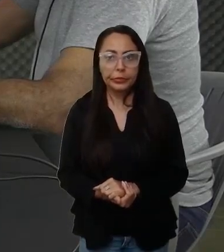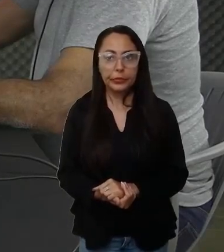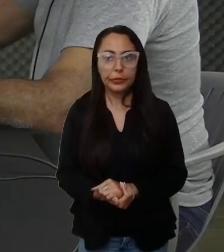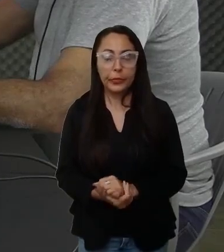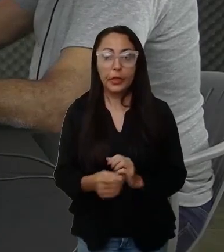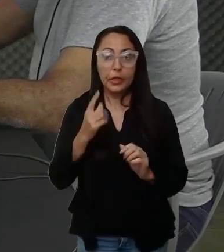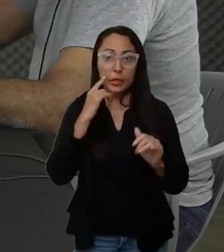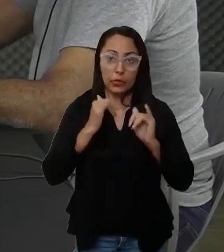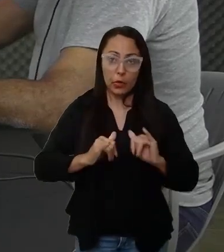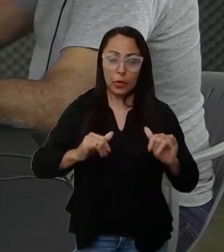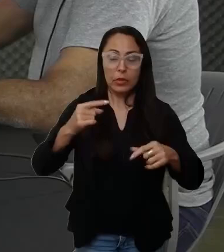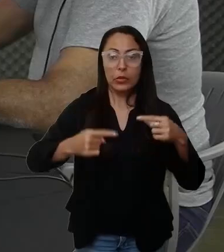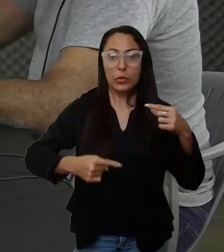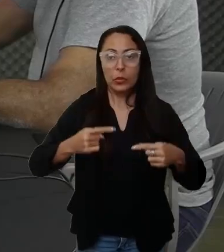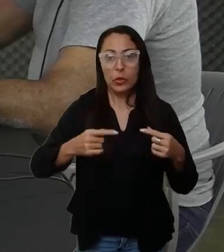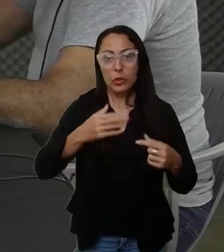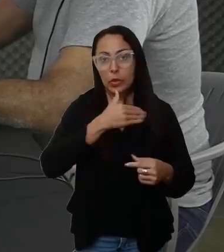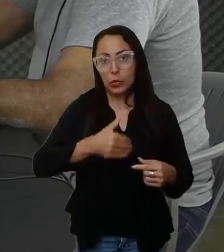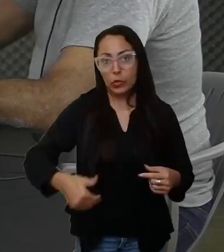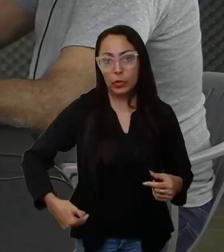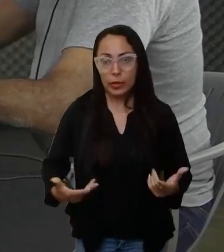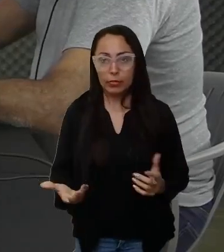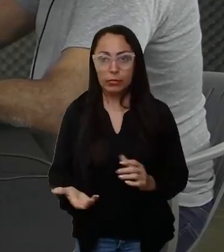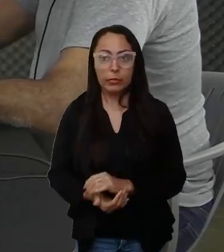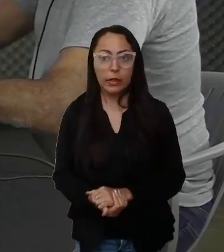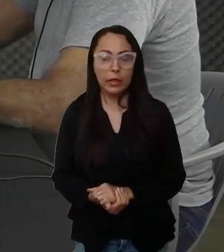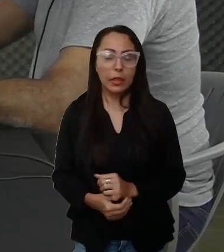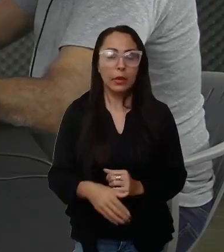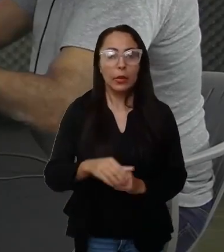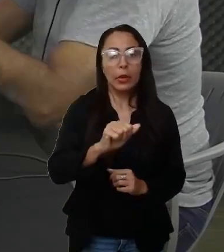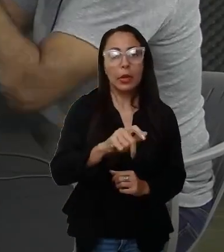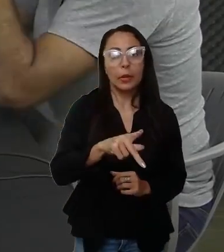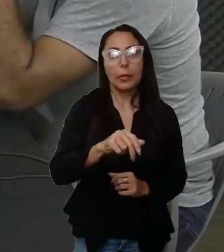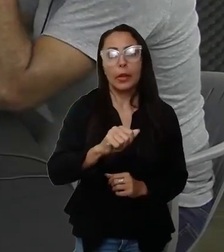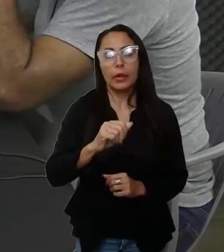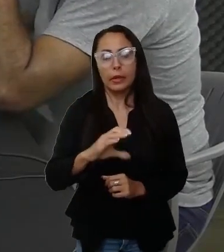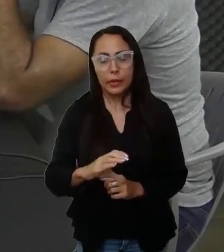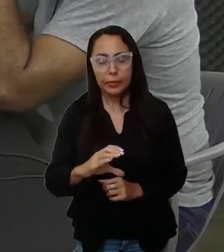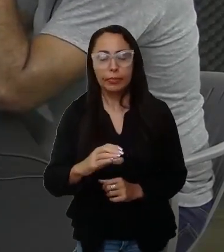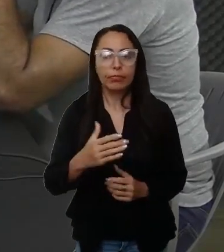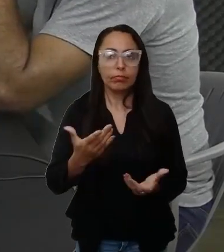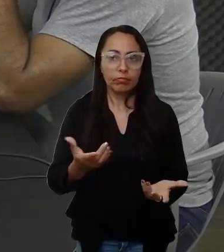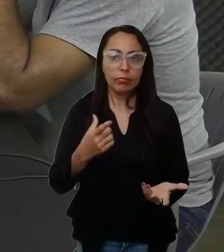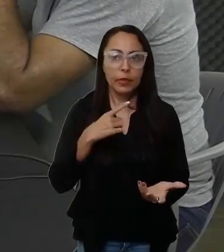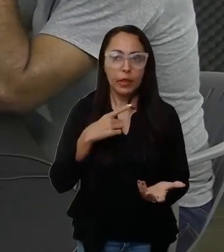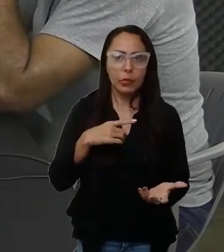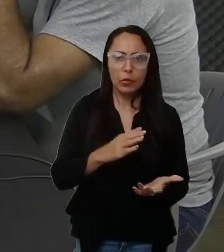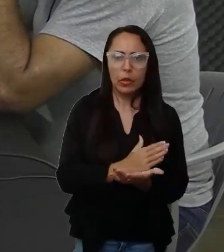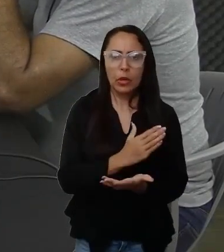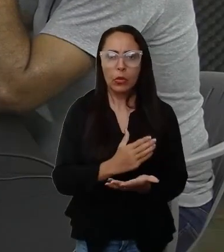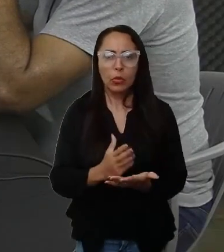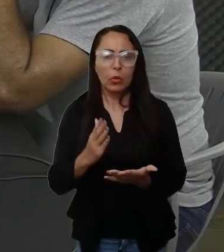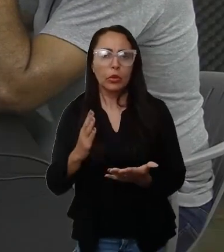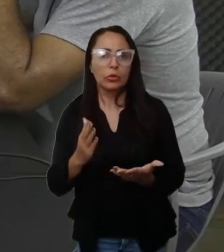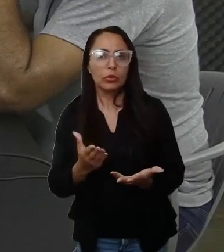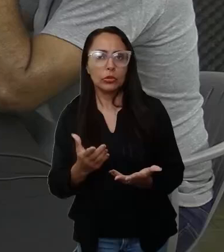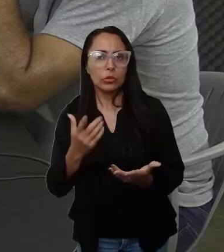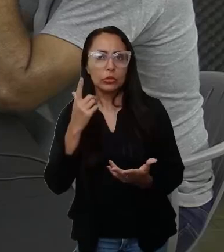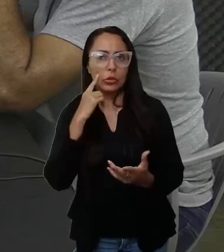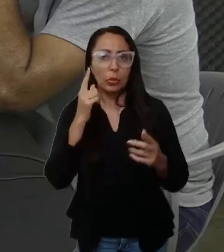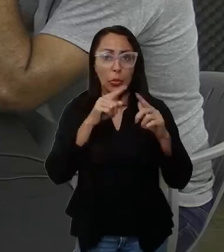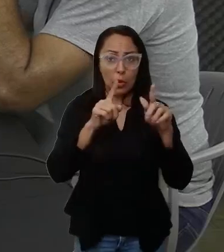informações em políticas públicas. Em relação à APAC, nós temos alguns projetos